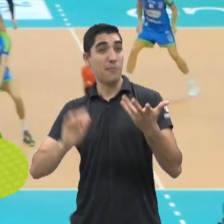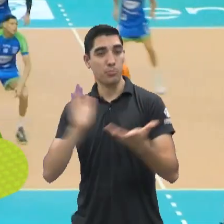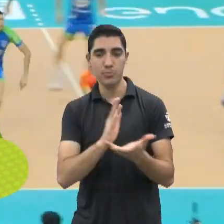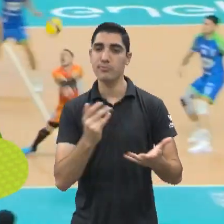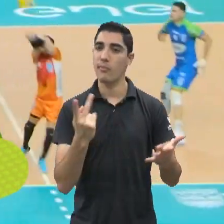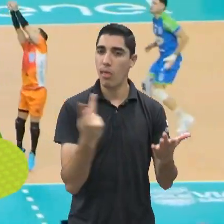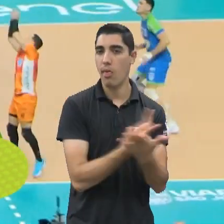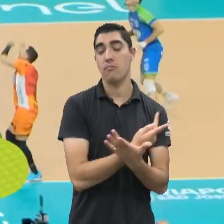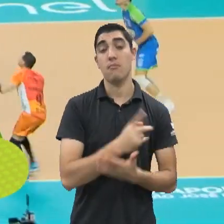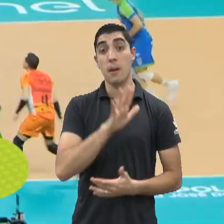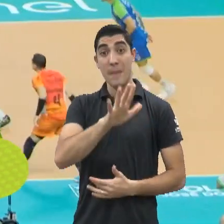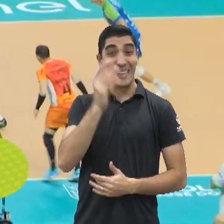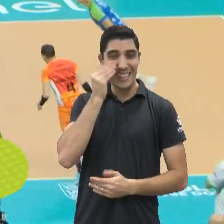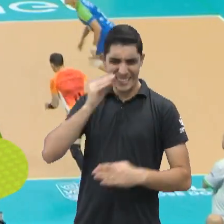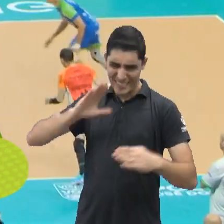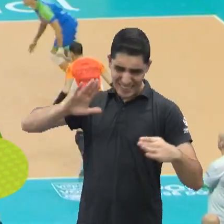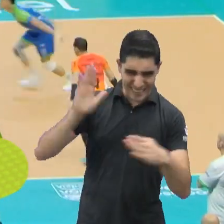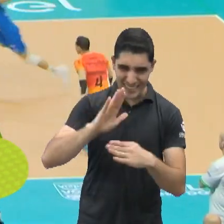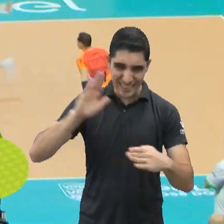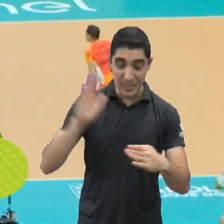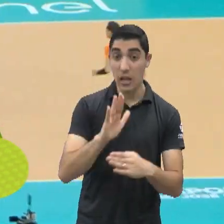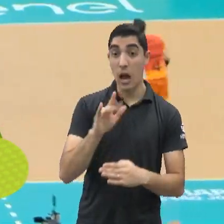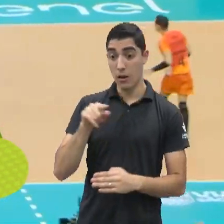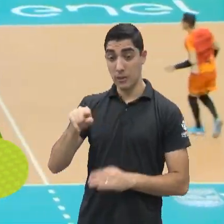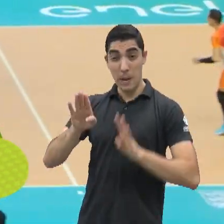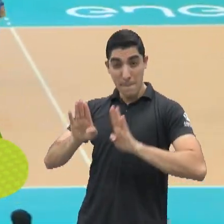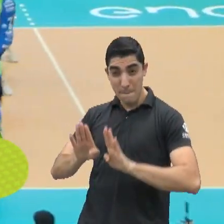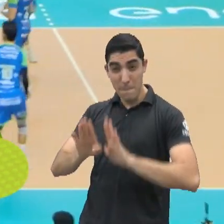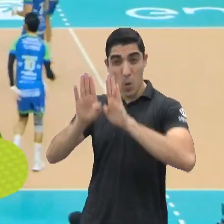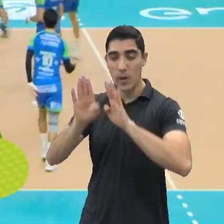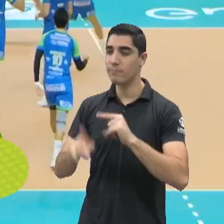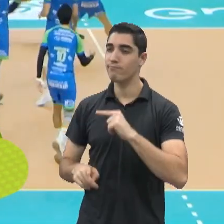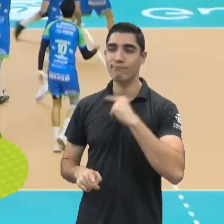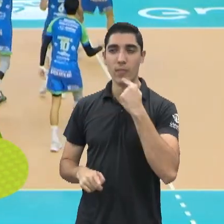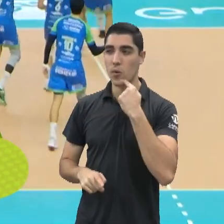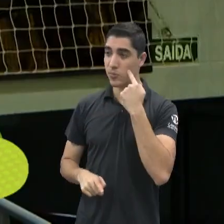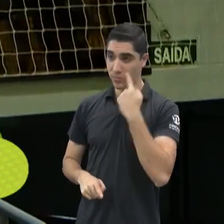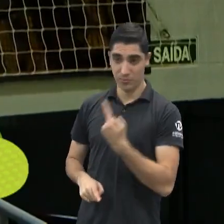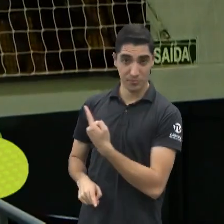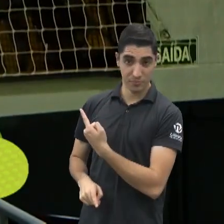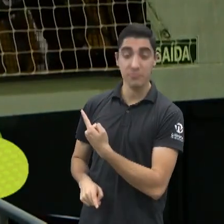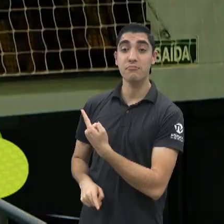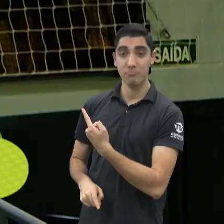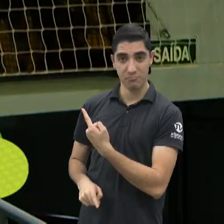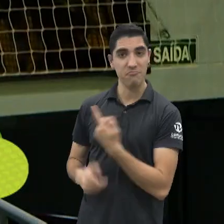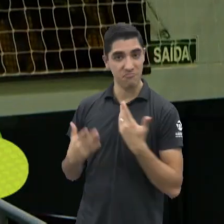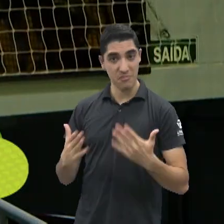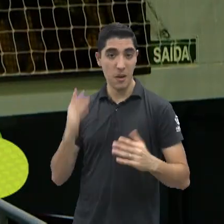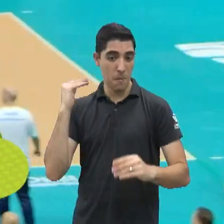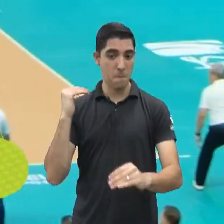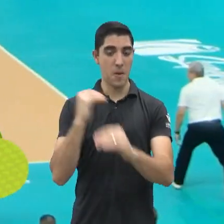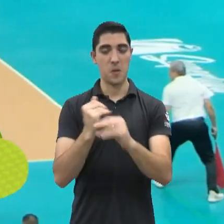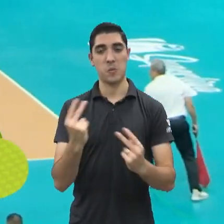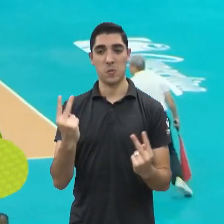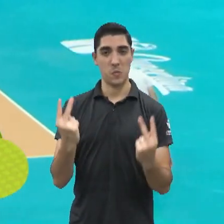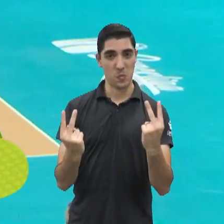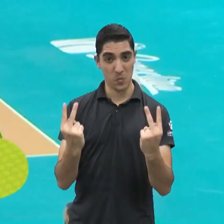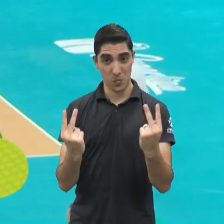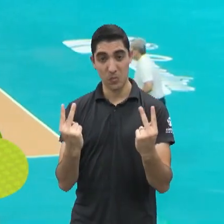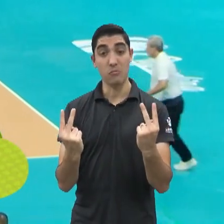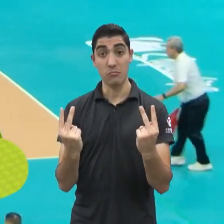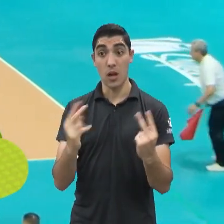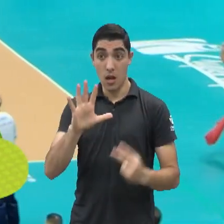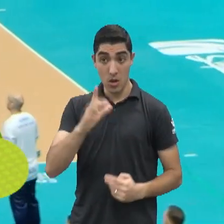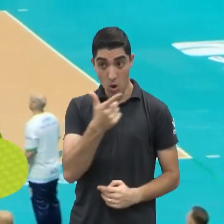tentava compensar as falhas. O bloqueio não conseguiu segurar o Luan. Ponto do oposto e 2-2 no placar. Mas nesse